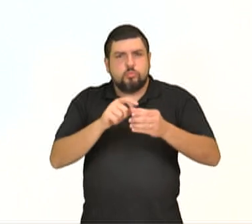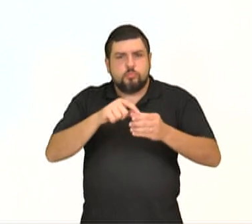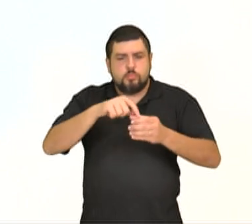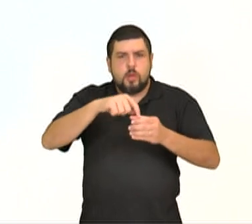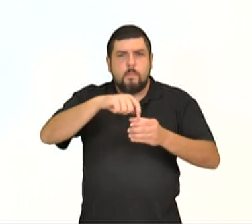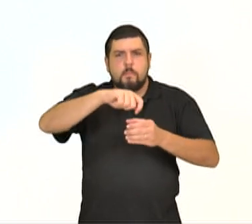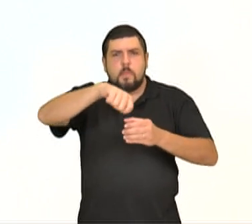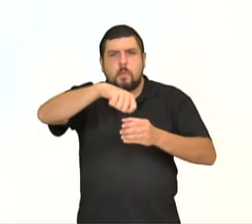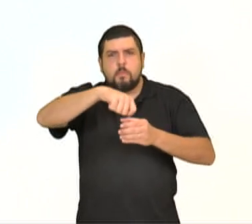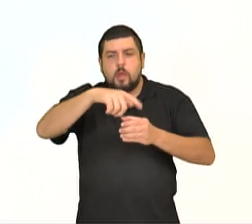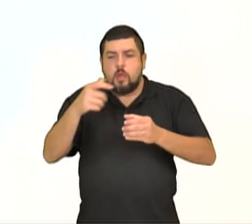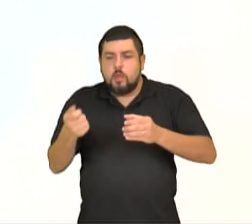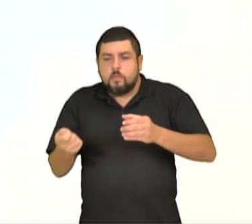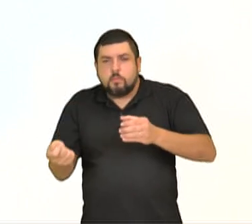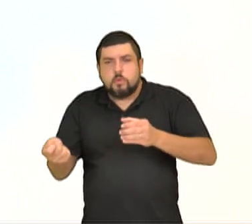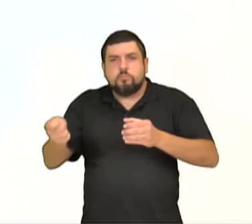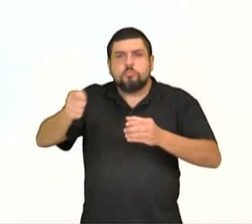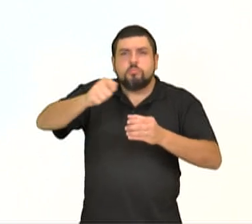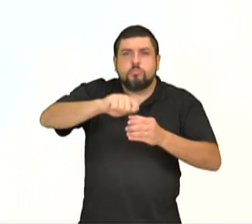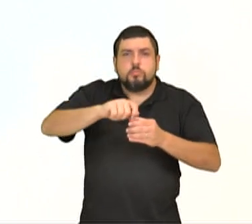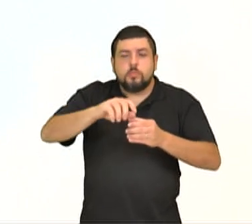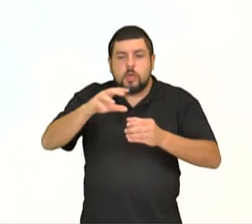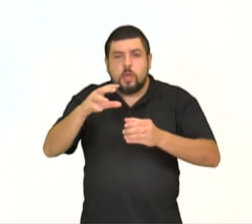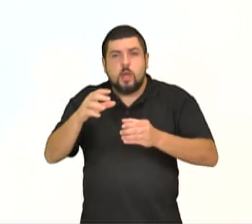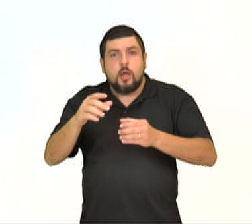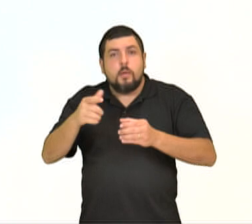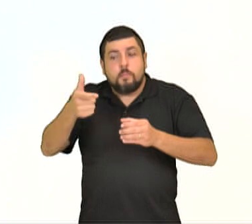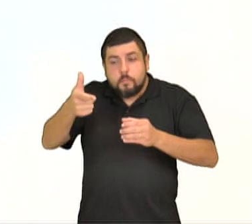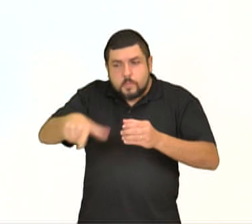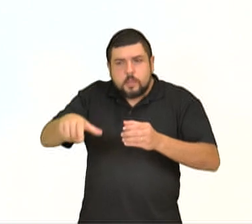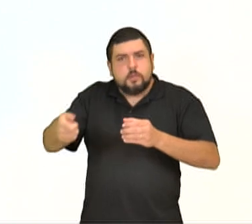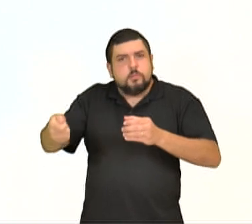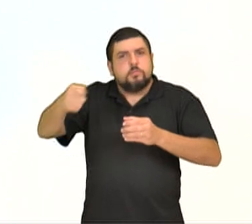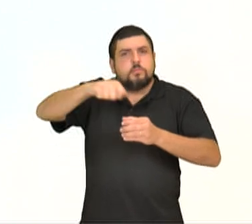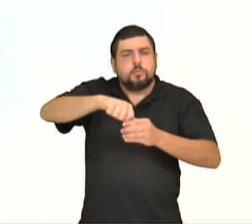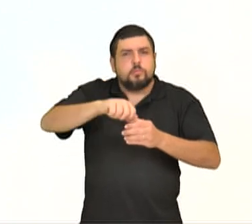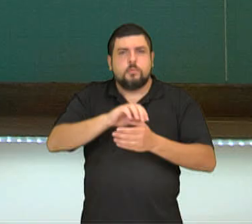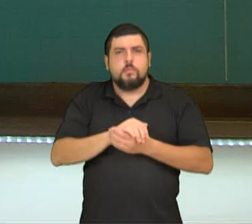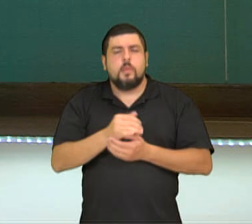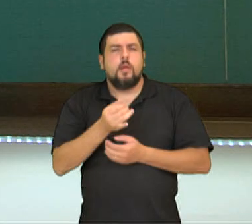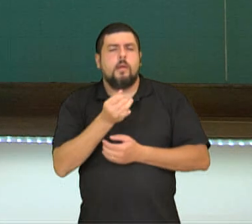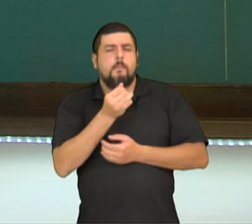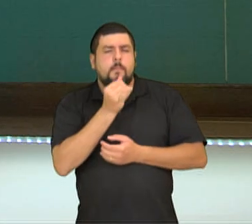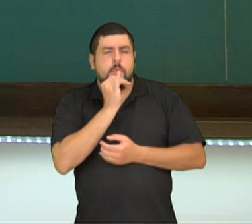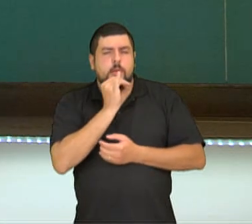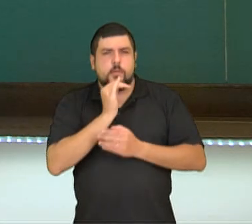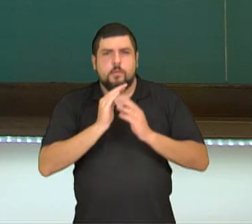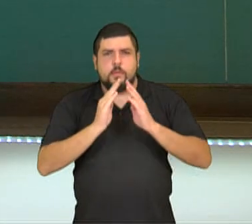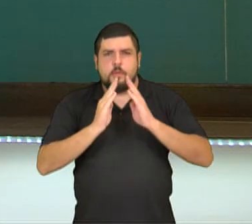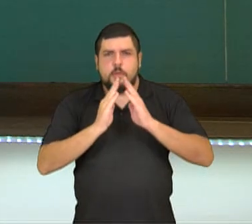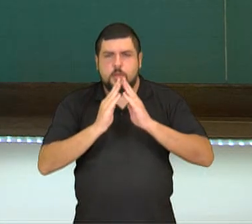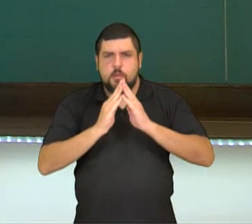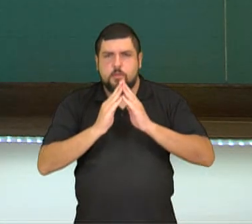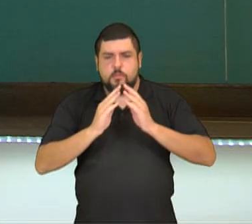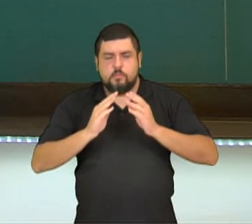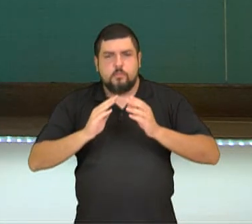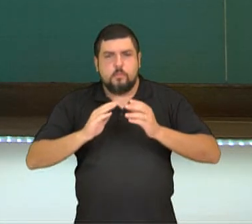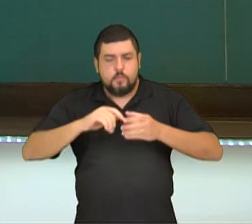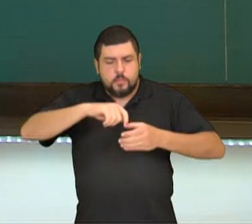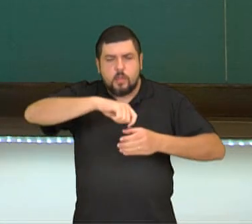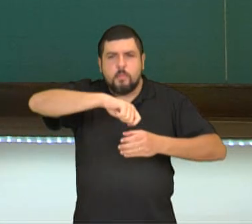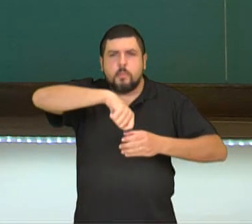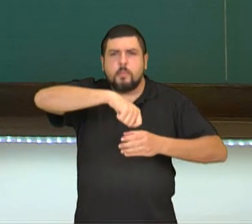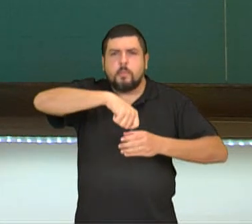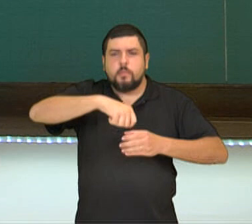próprio solvente puro. Então, quando a gente está, por exemplo, fazendo um suquinho em pó, lá a gente mistura o pozinho